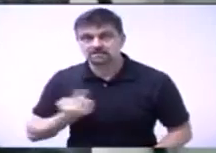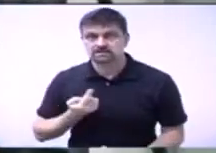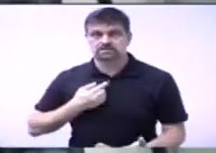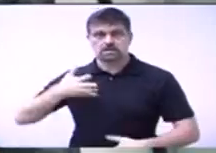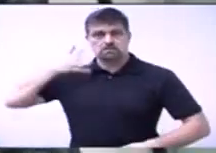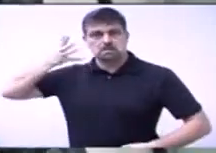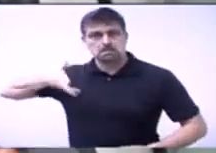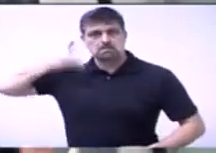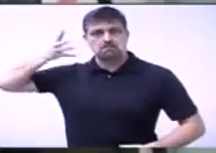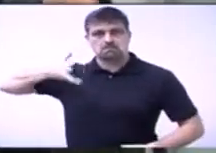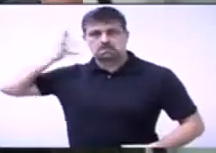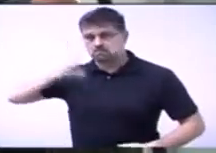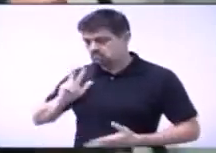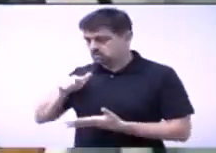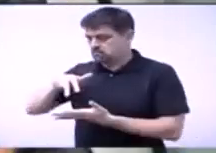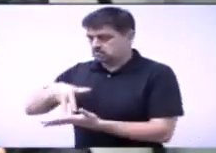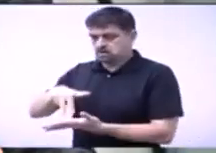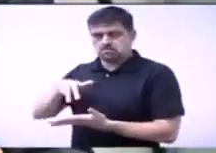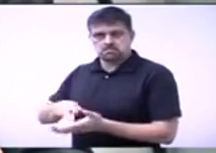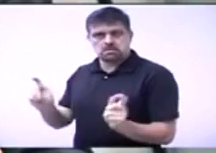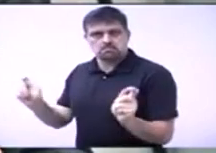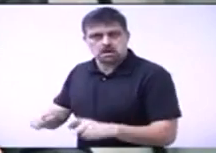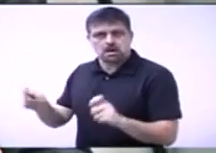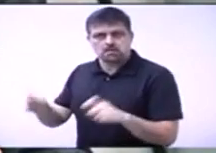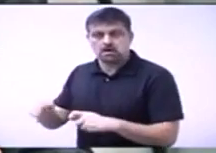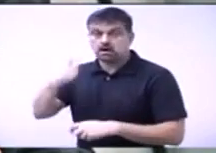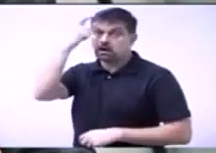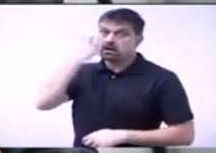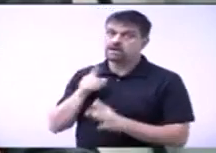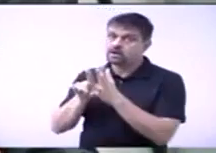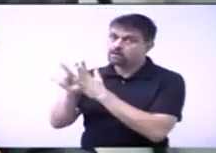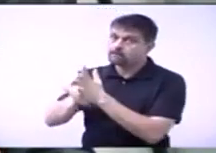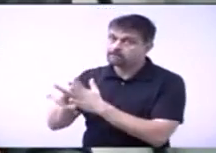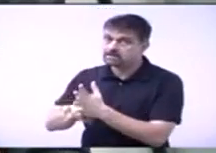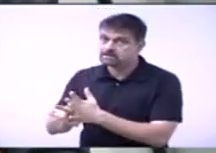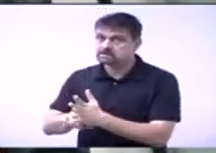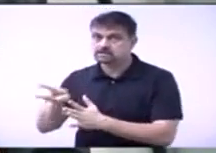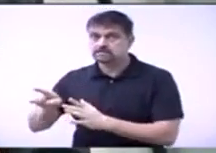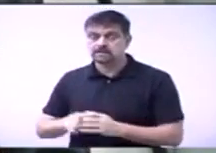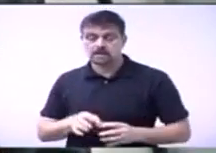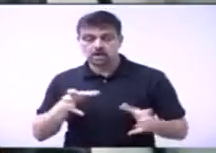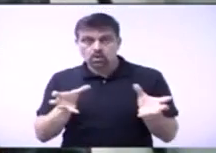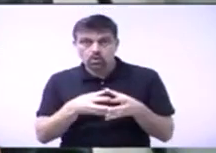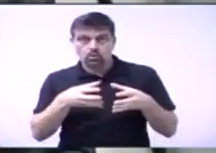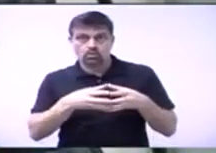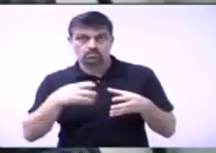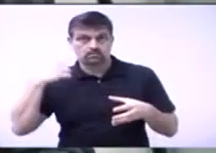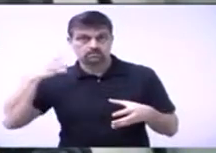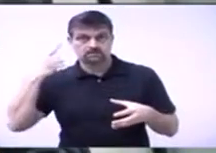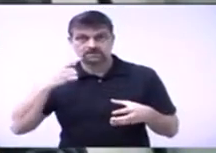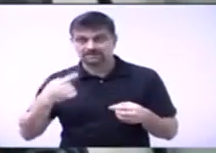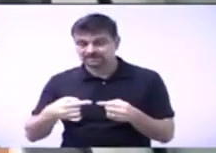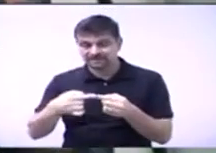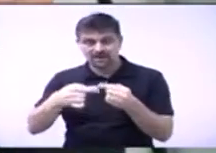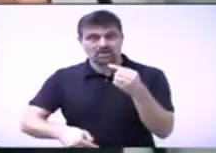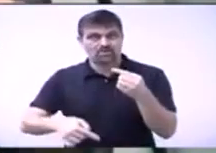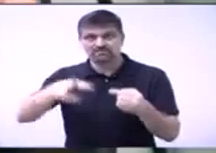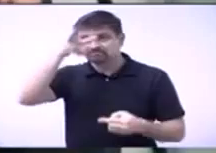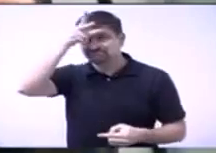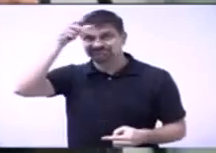essa lei aqui se, pelas minhas pesquisas, o jurídico do prefeito é contrário